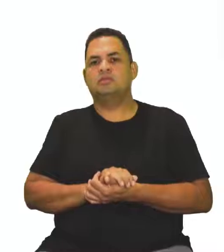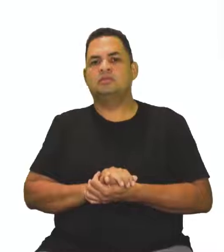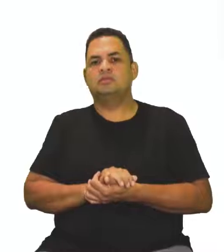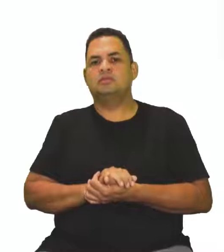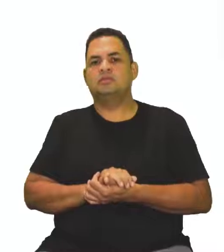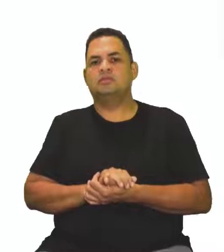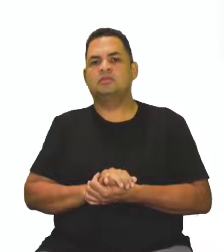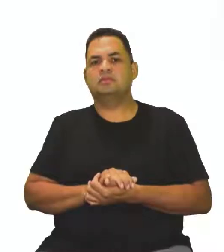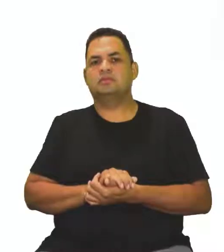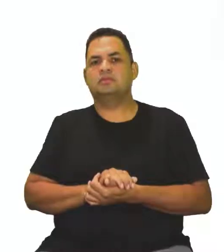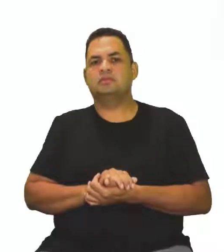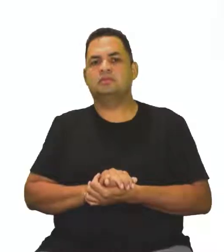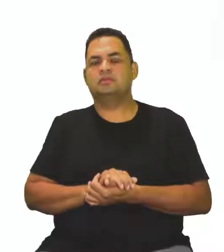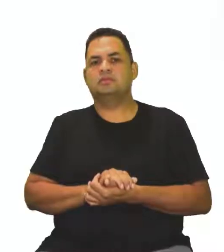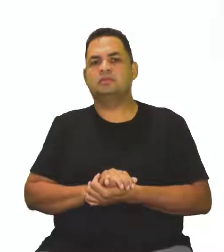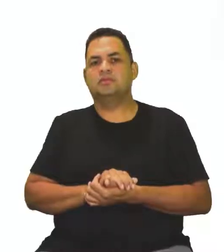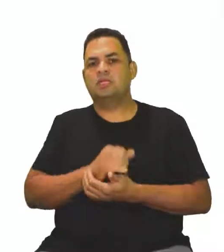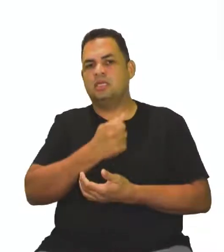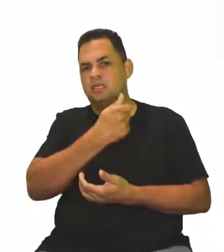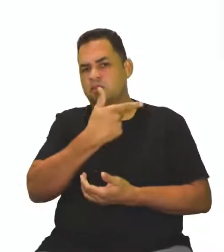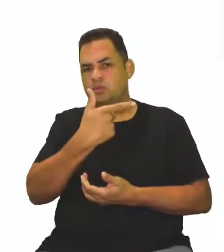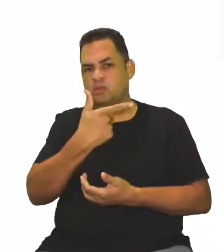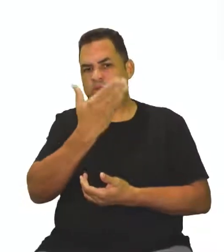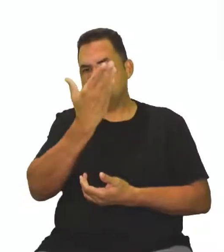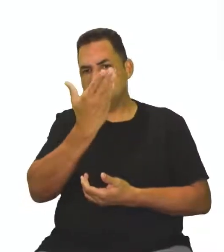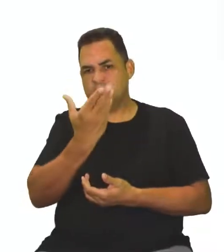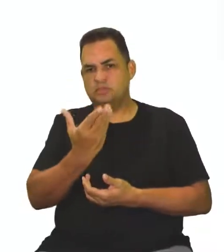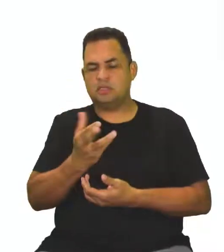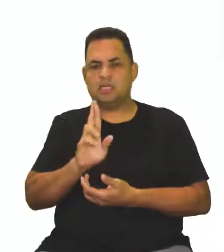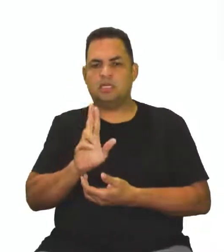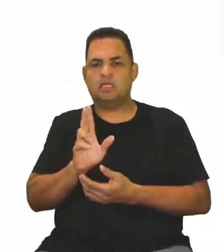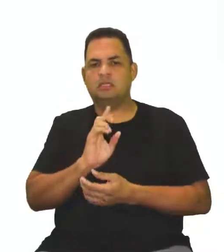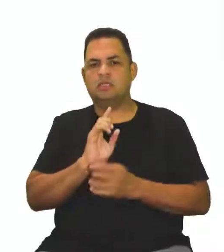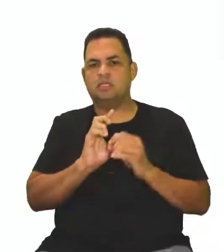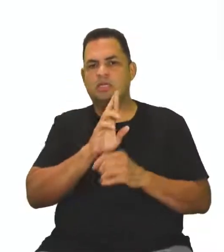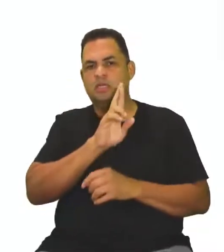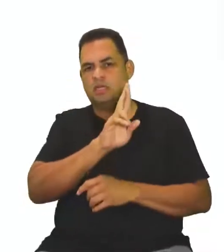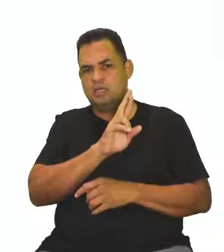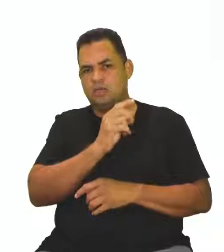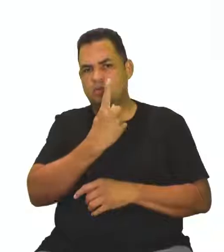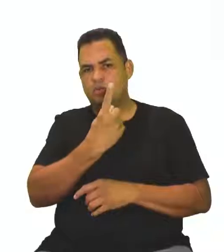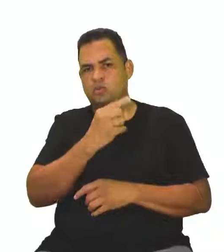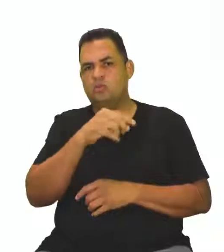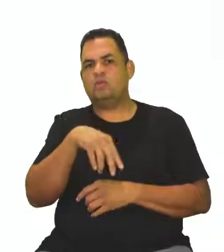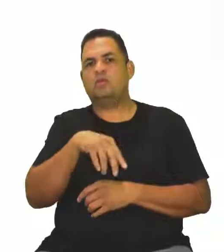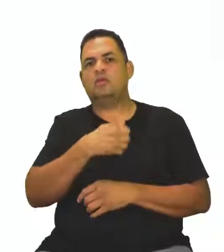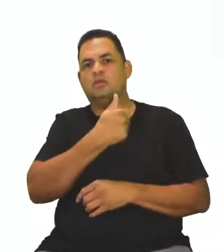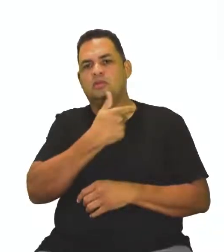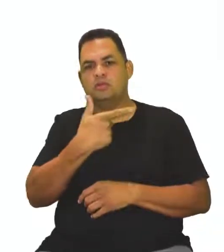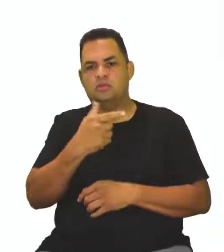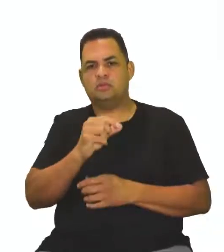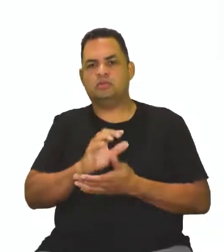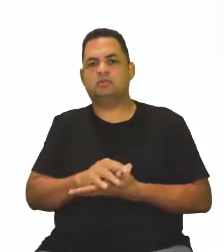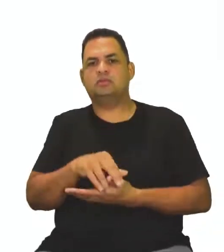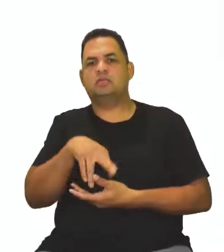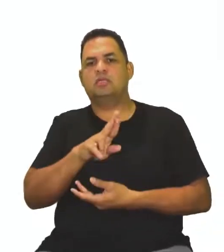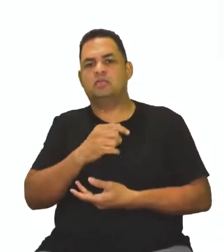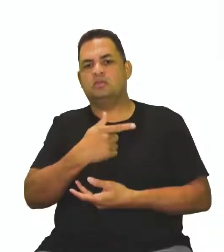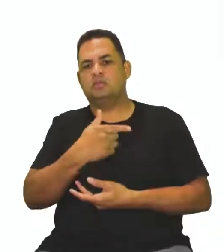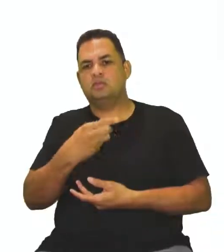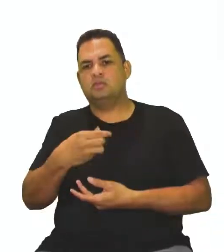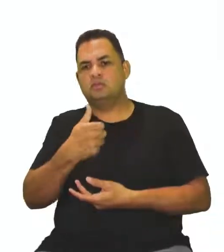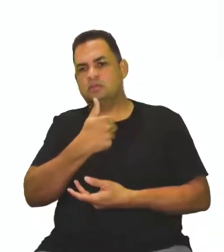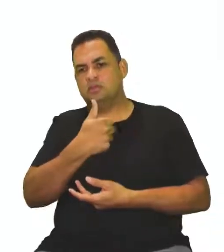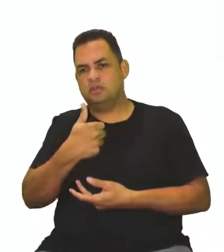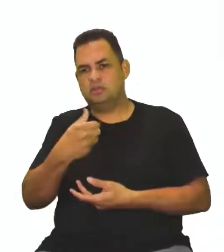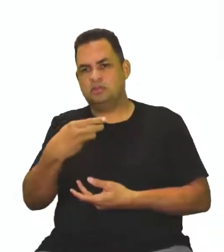corrente que passa por aqui é 12 e a que passa por aqui também é 12. Entendido isso? Ok? Então,